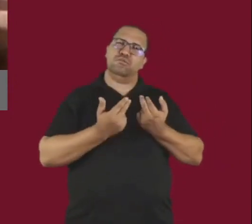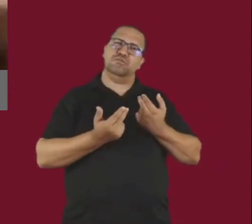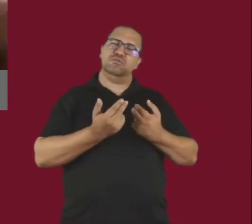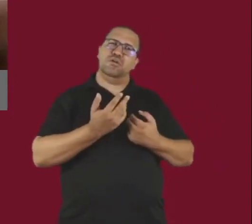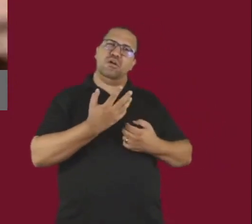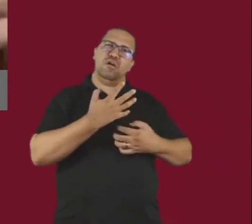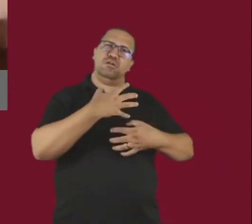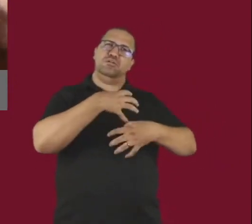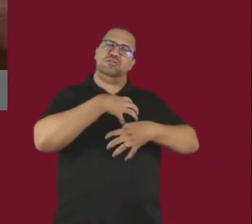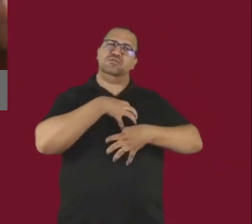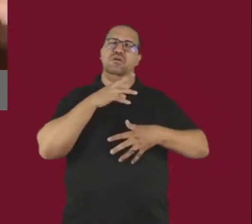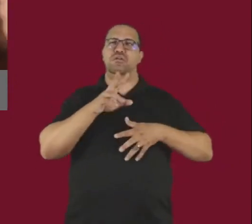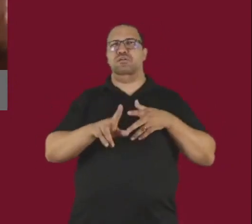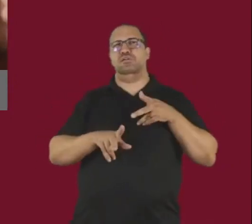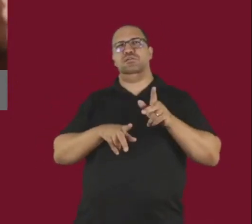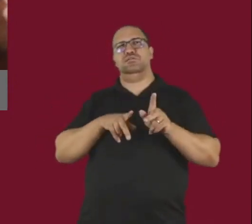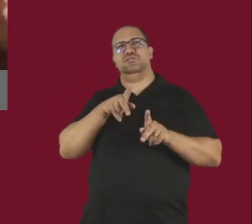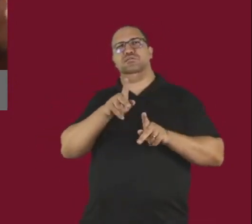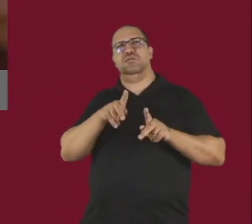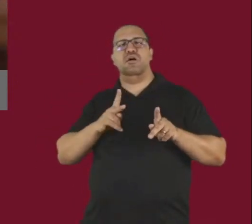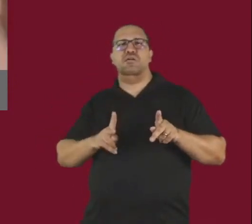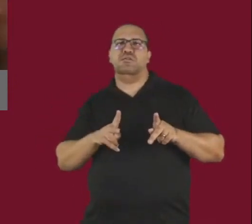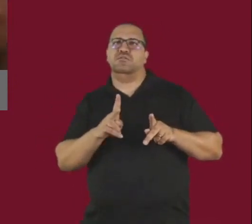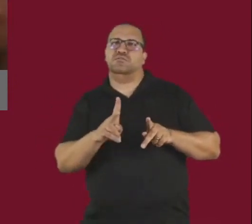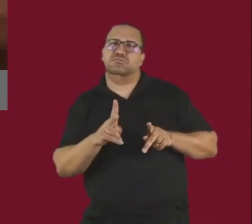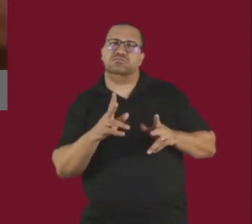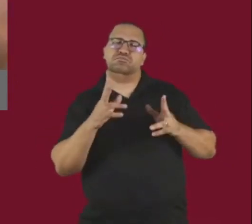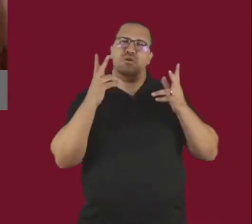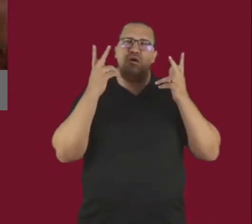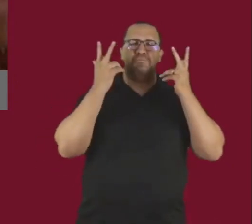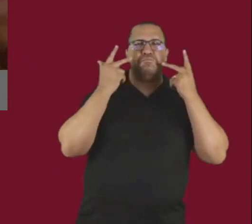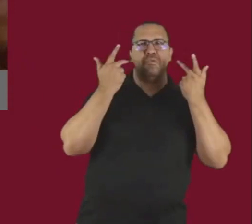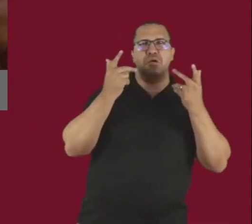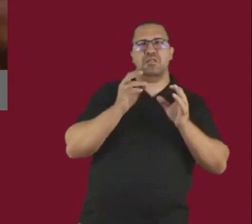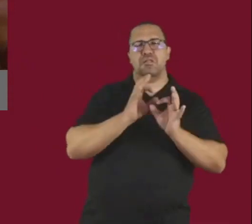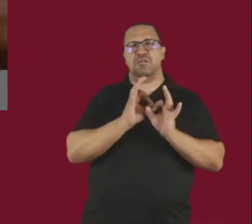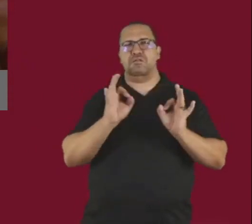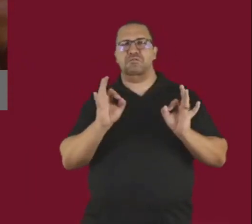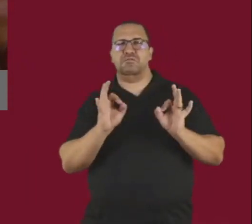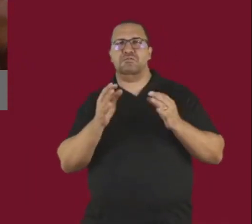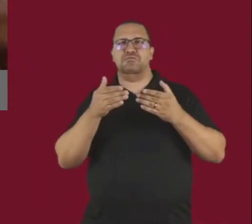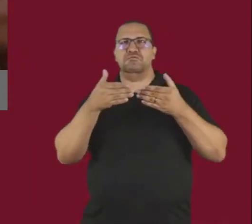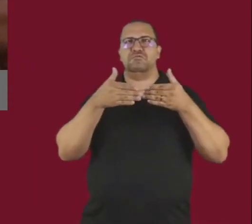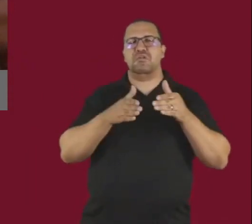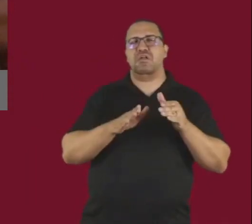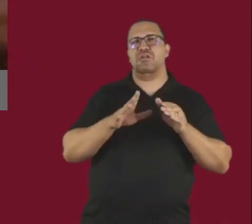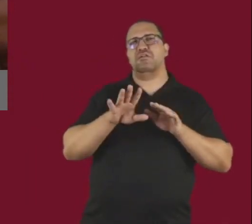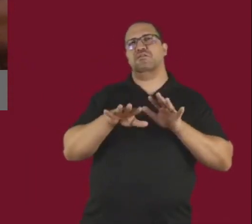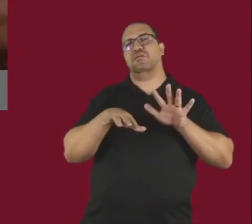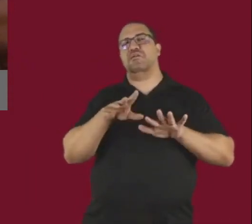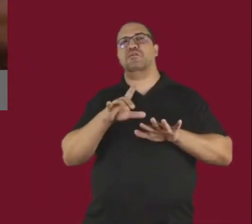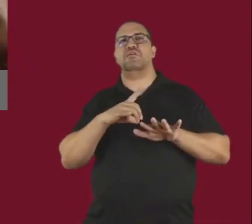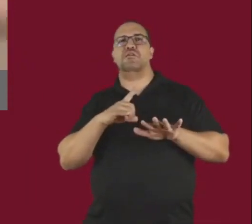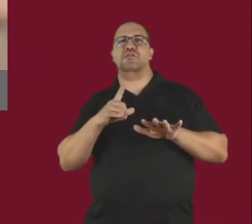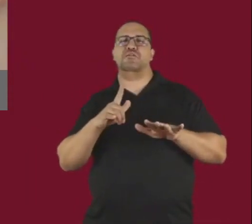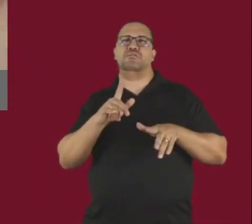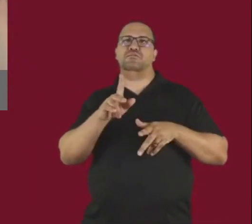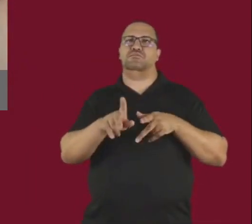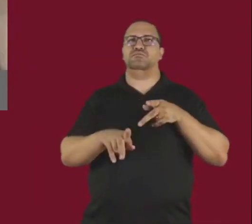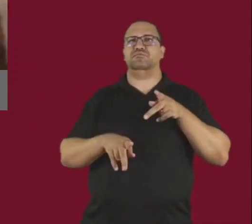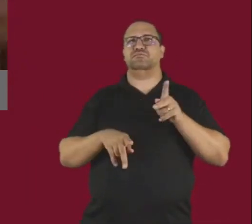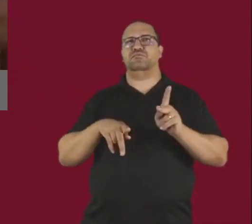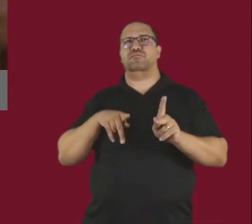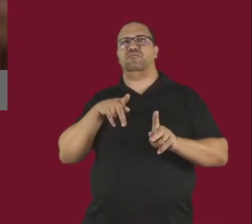das populações que permaneceram como natureza, que não fizeram a ruptura com a natureza, como os povos